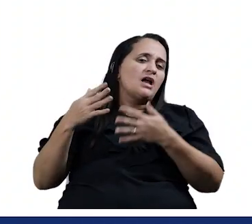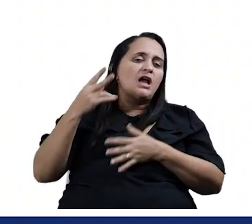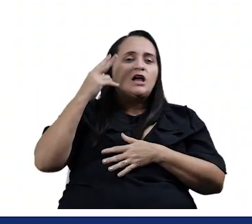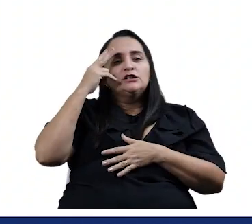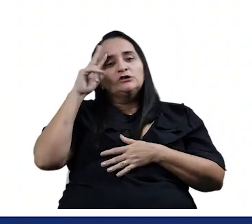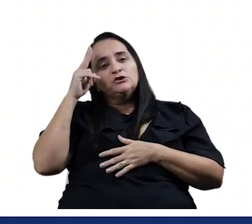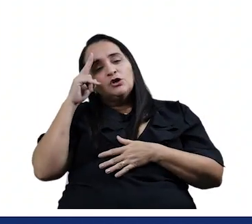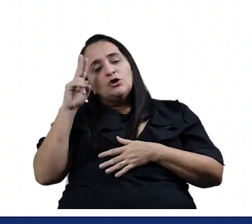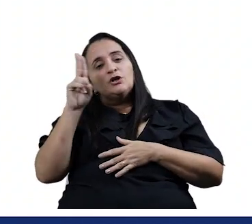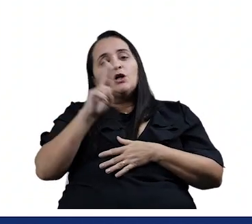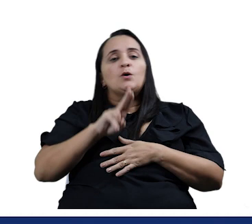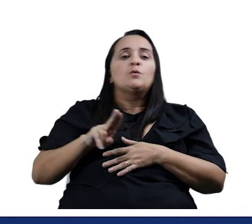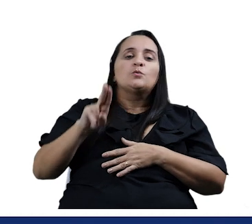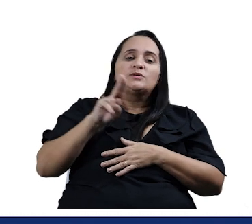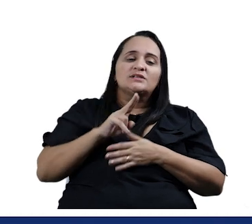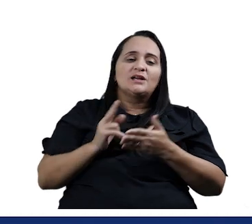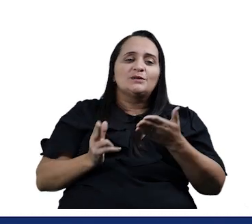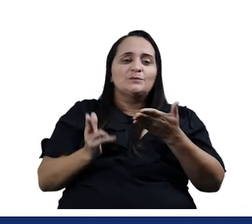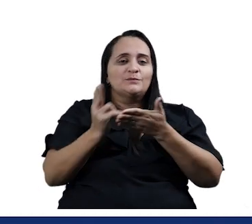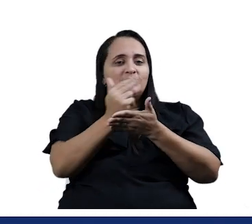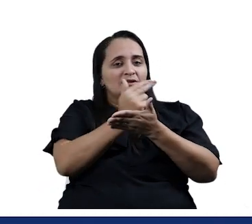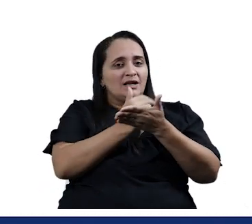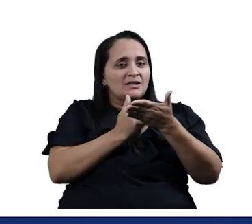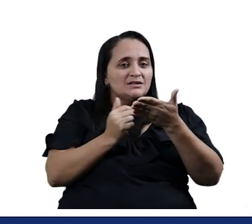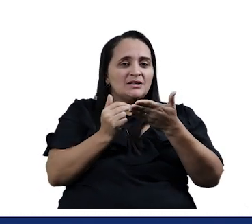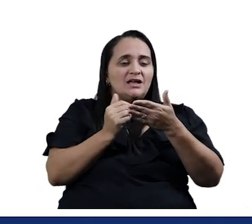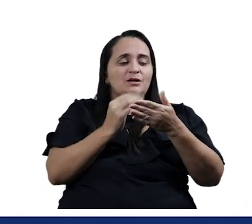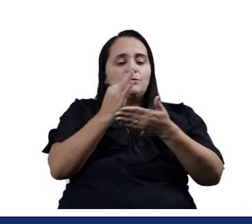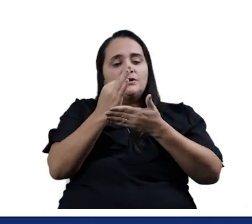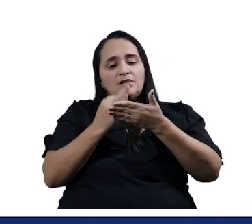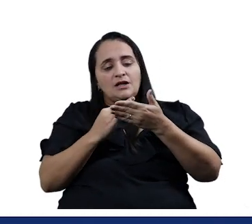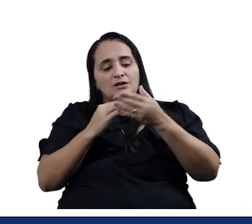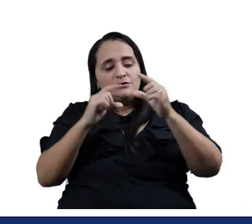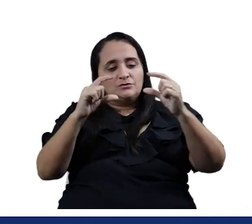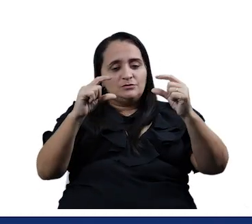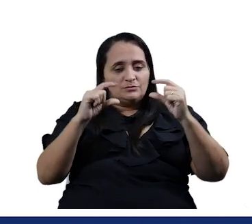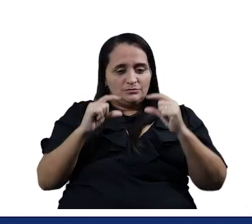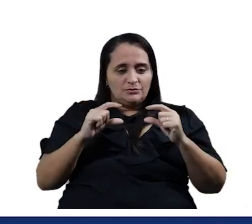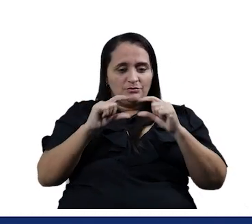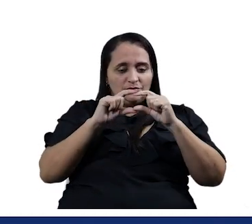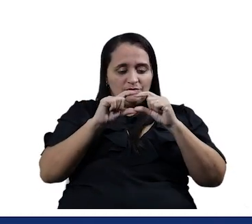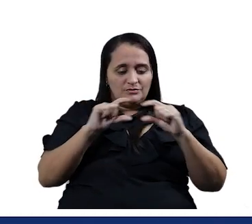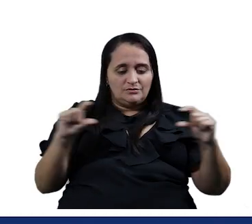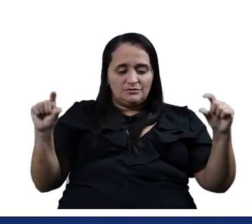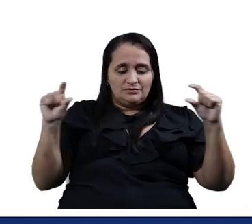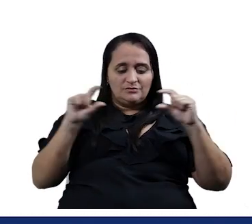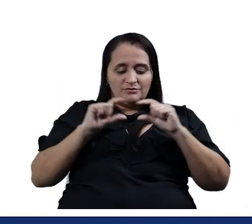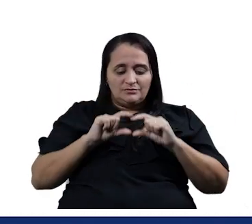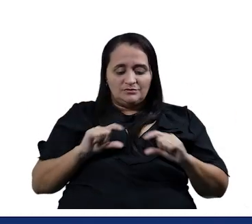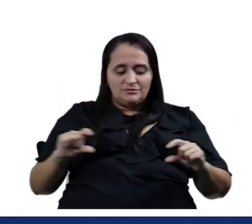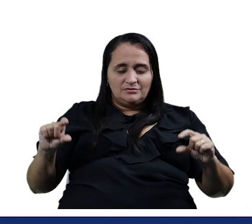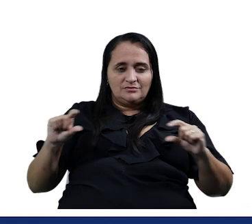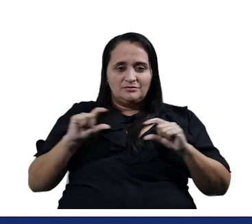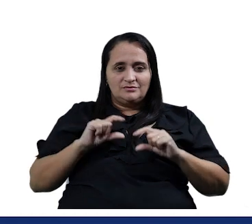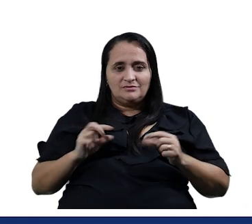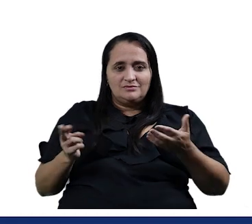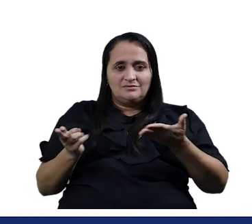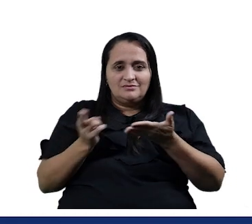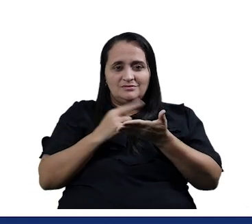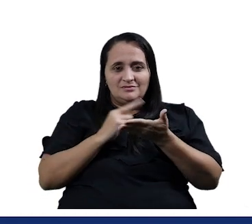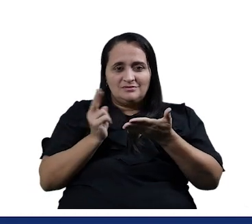narrar histórias usando desenhos e textos em sequência, e normalmente na horizontal, lá as tirinhas,